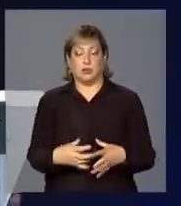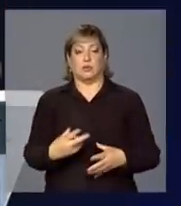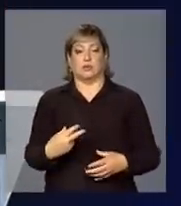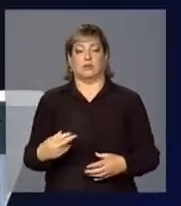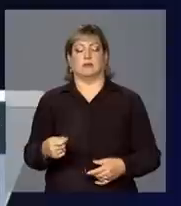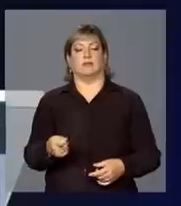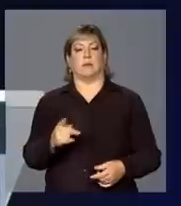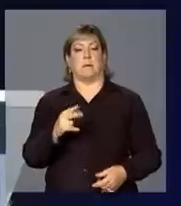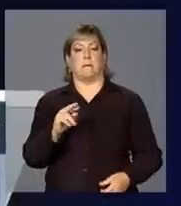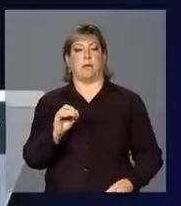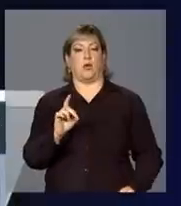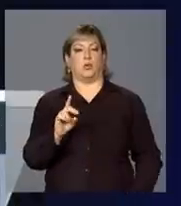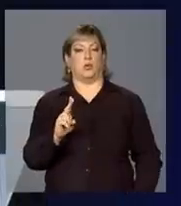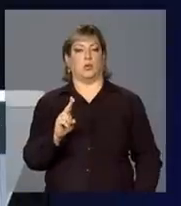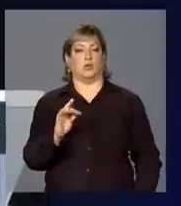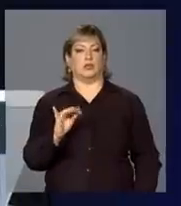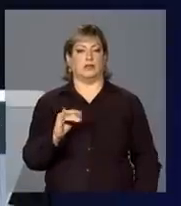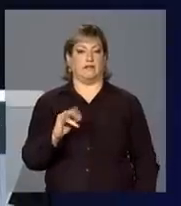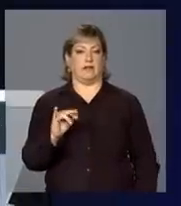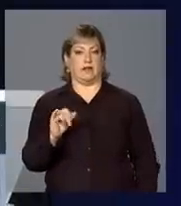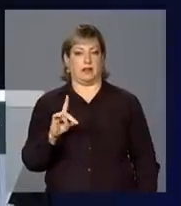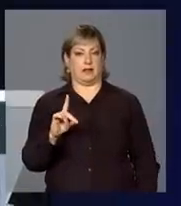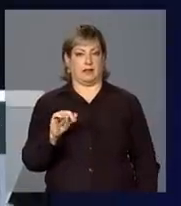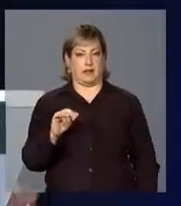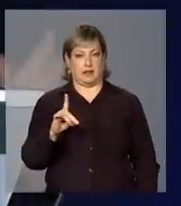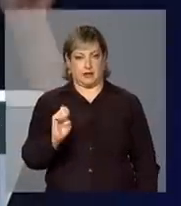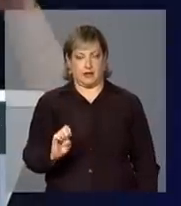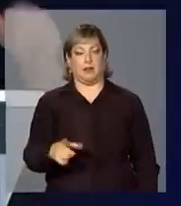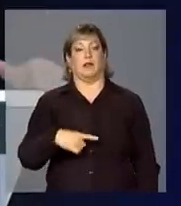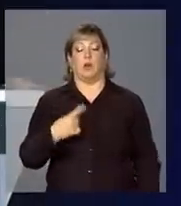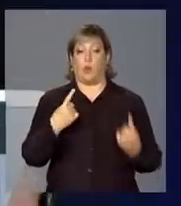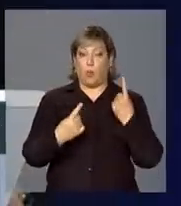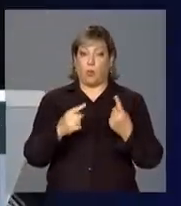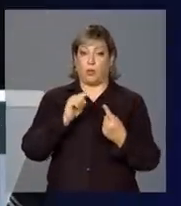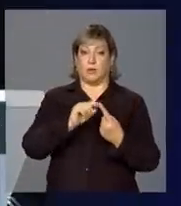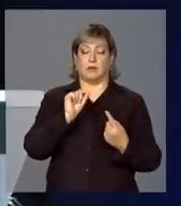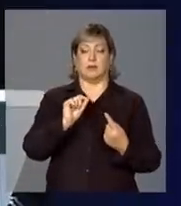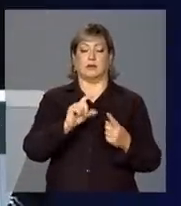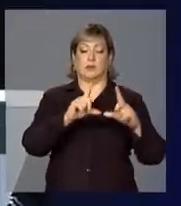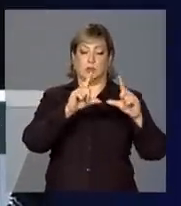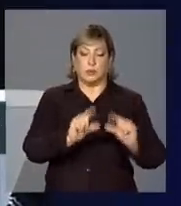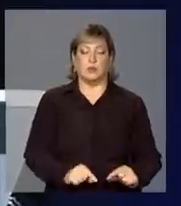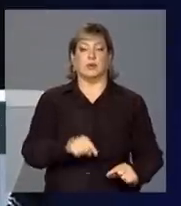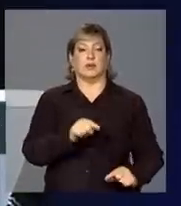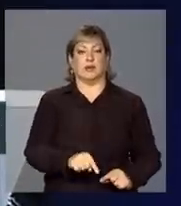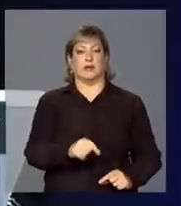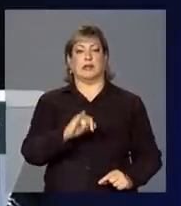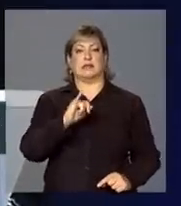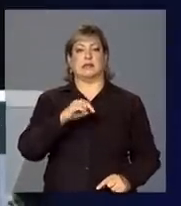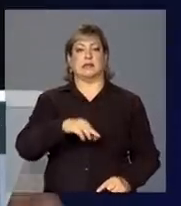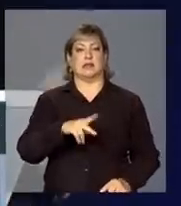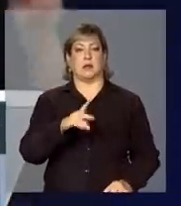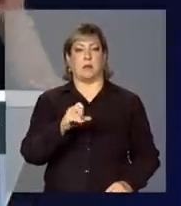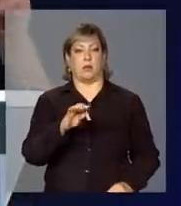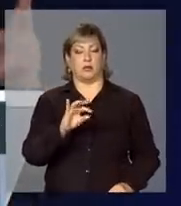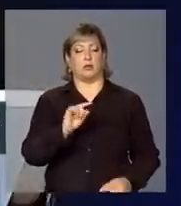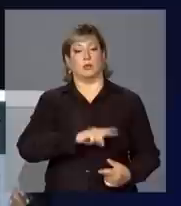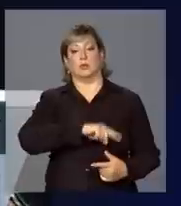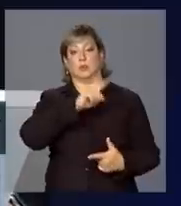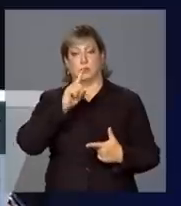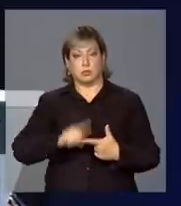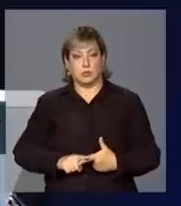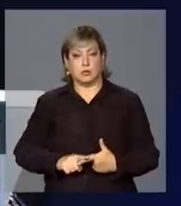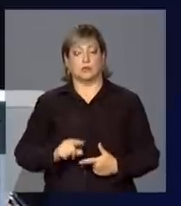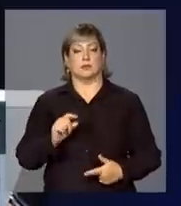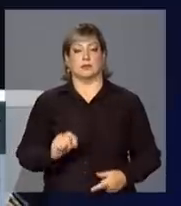produtividade. Primeiro, é a redução dos impostos, a incidência na folha de pagamento. E o segundo